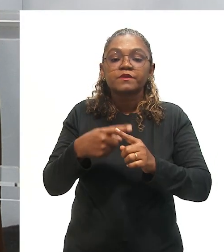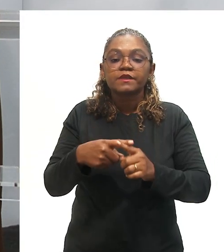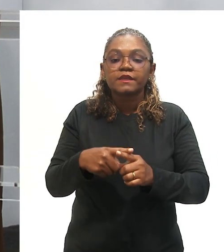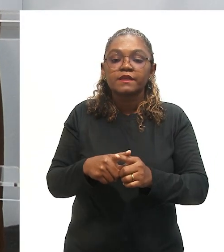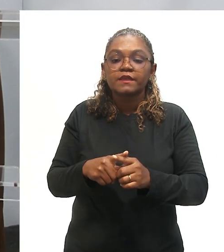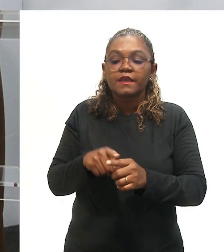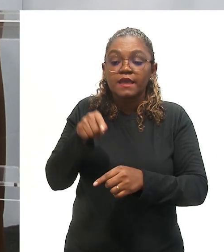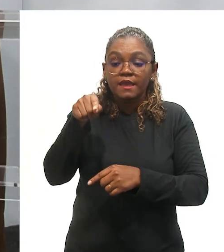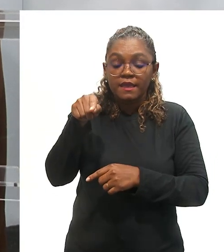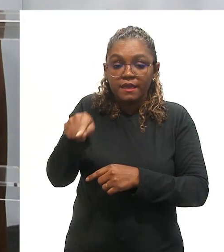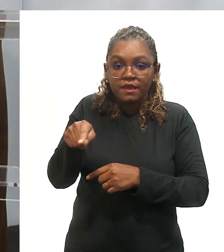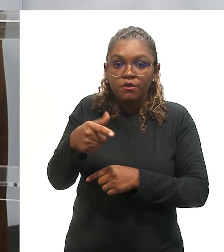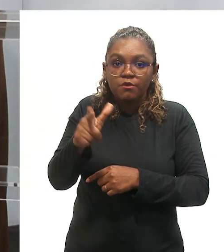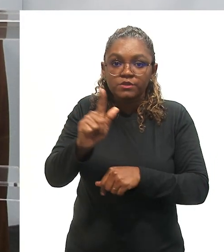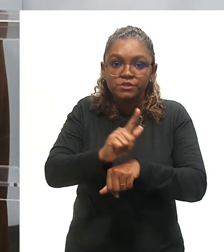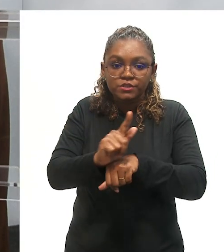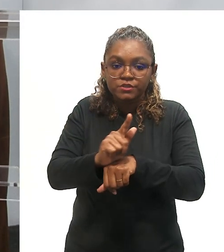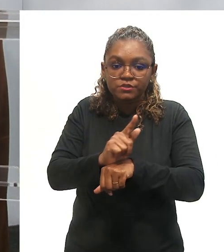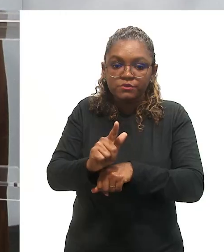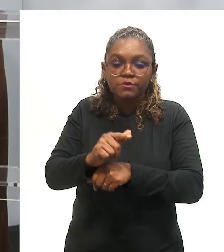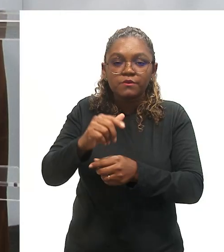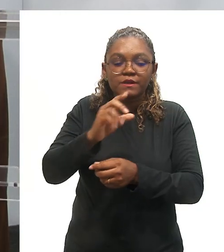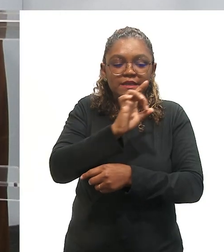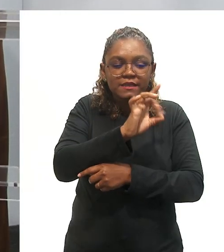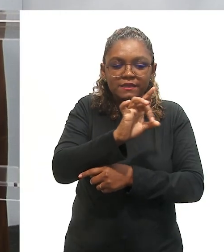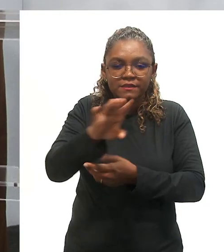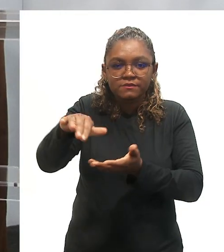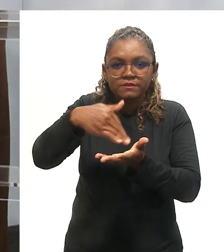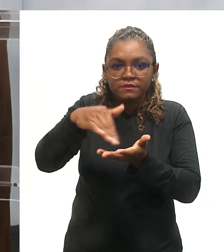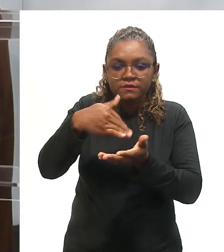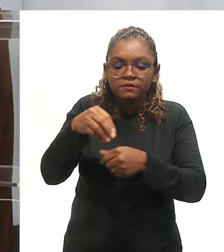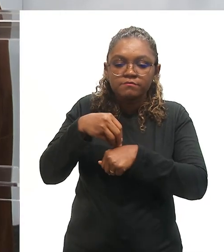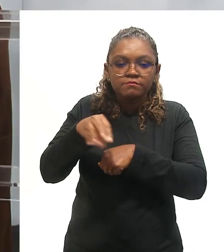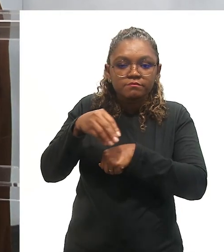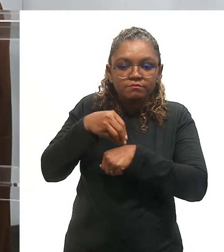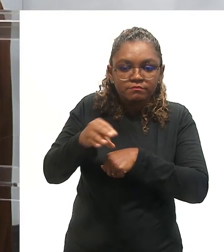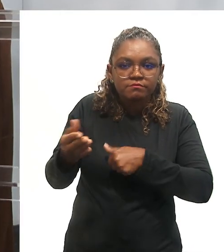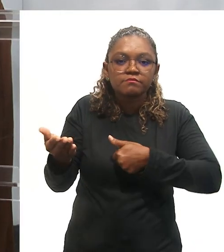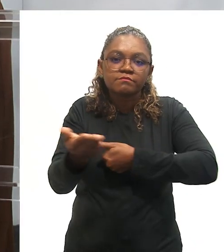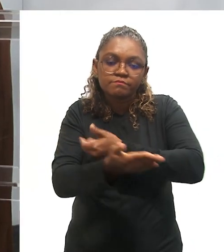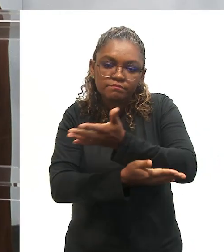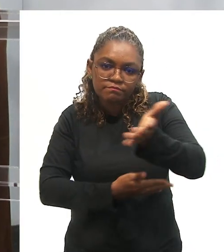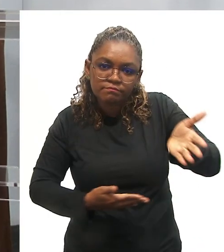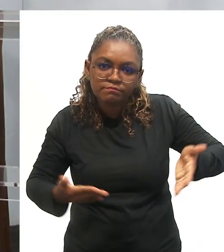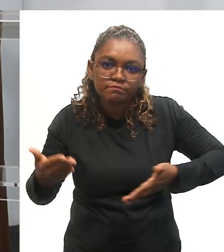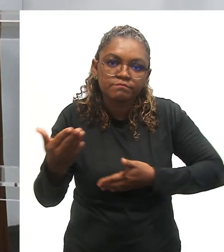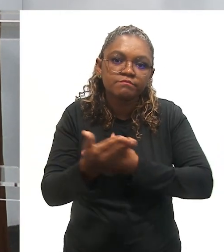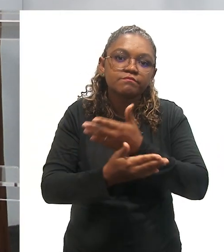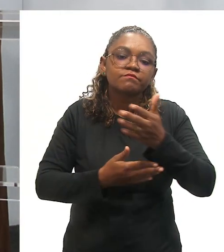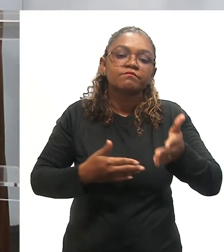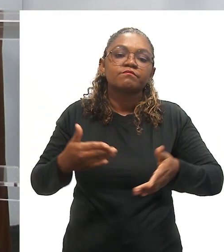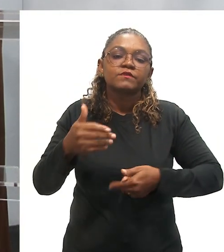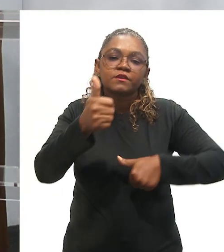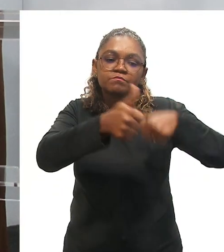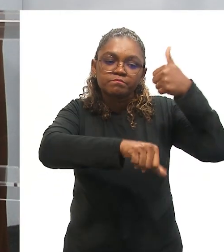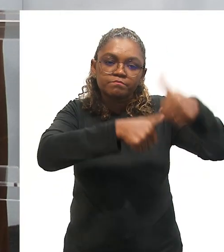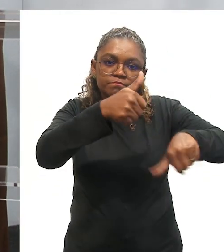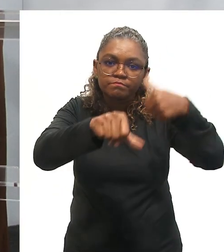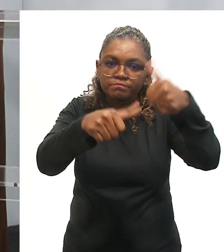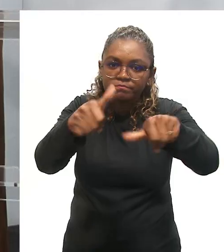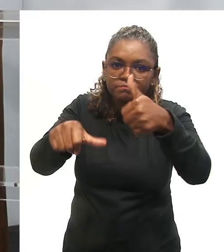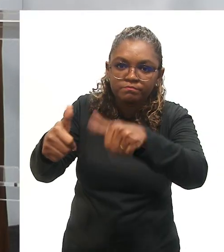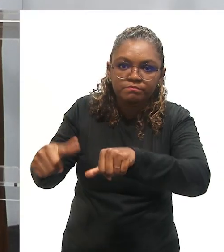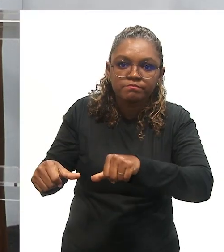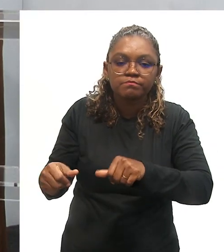trabalhando aqui próximo ao gestor de cada secretaria, possa estar orientando, trabalhando junto, verificando,